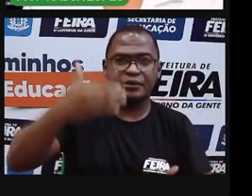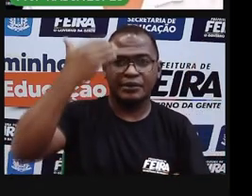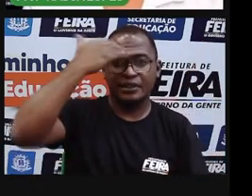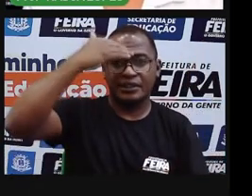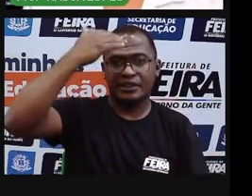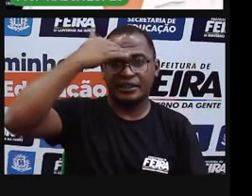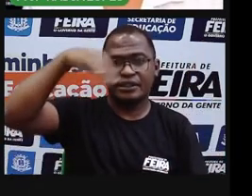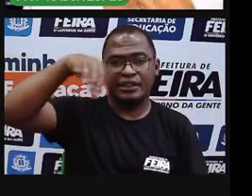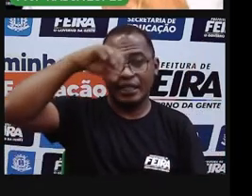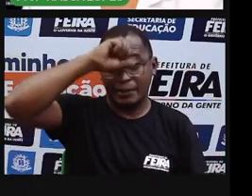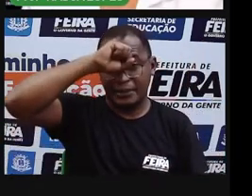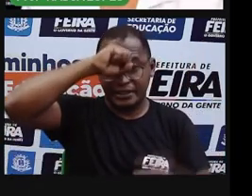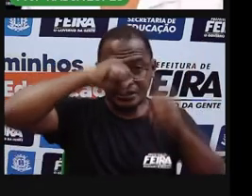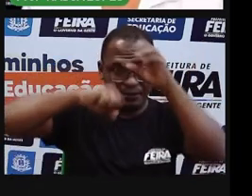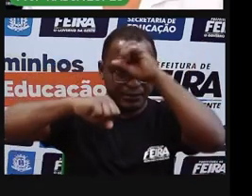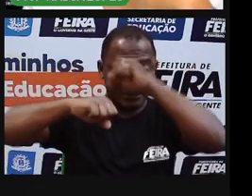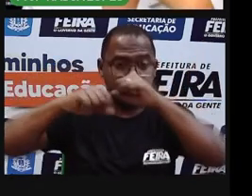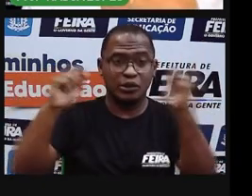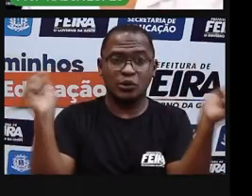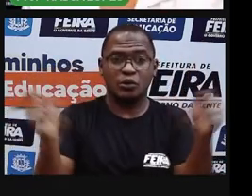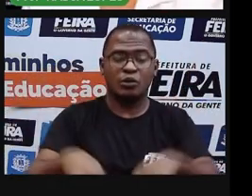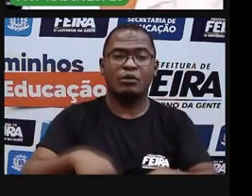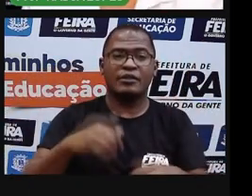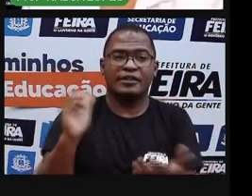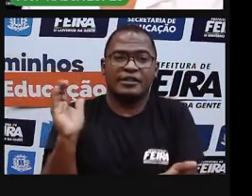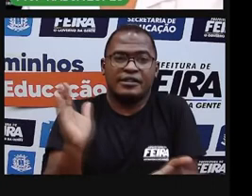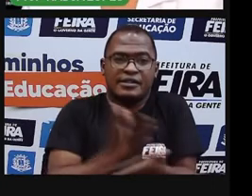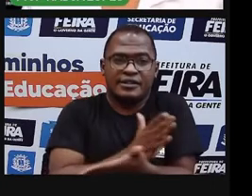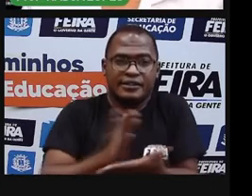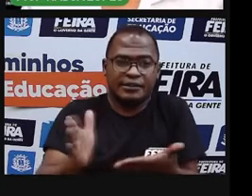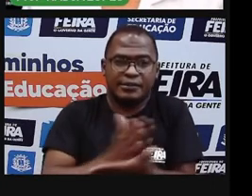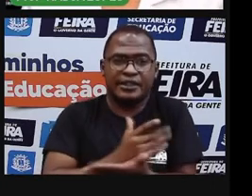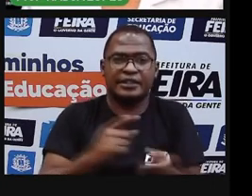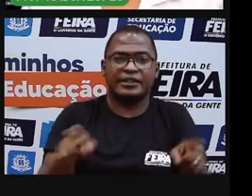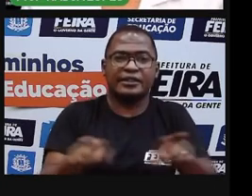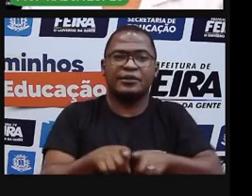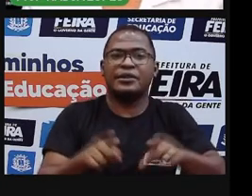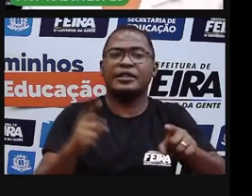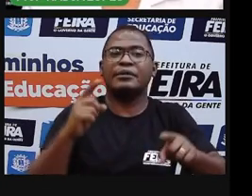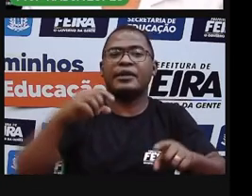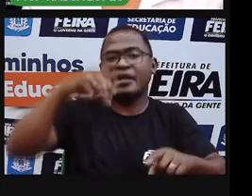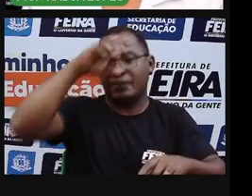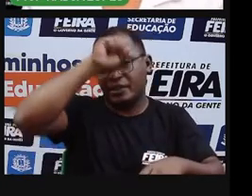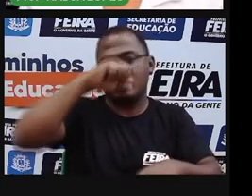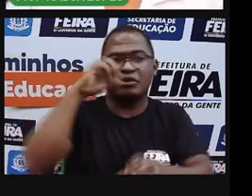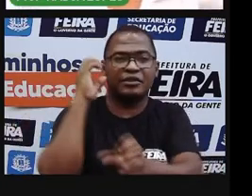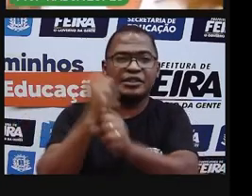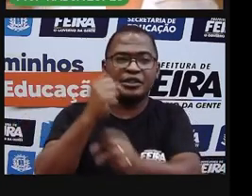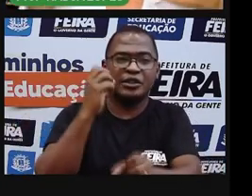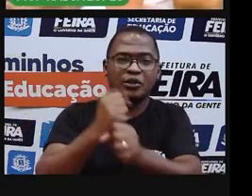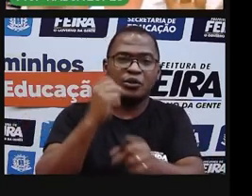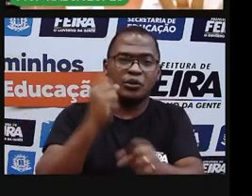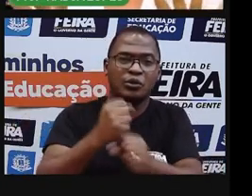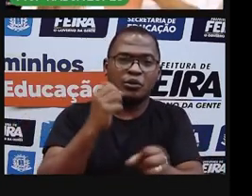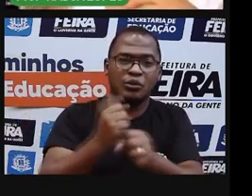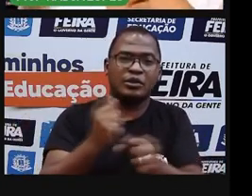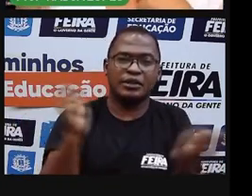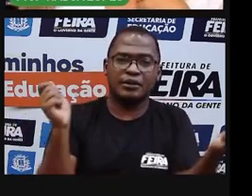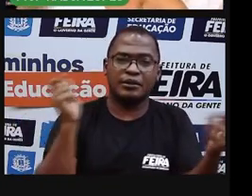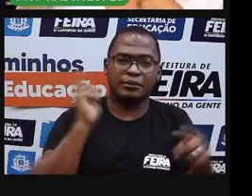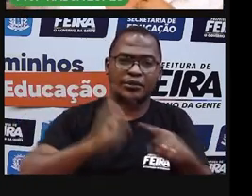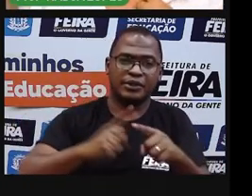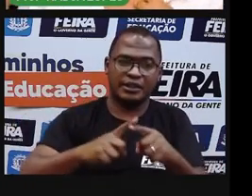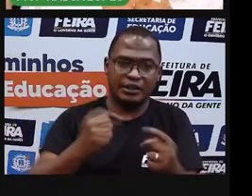entender em alguns países como fazer contas com eles e a gente entender que a gente tem esses números